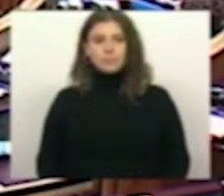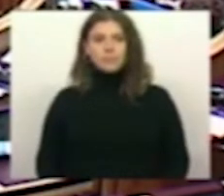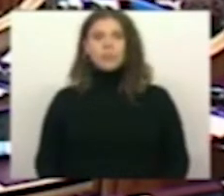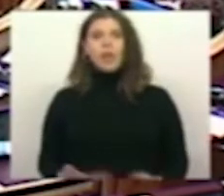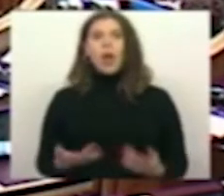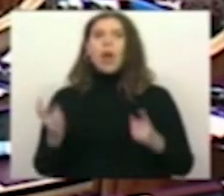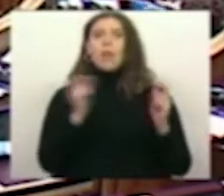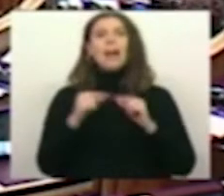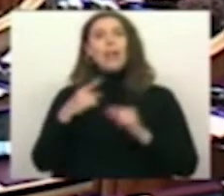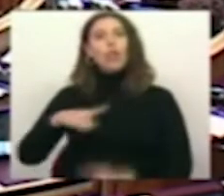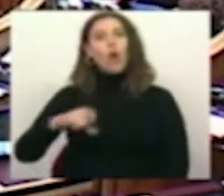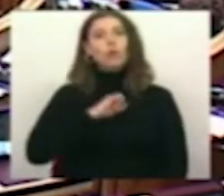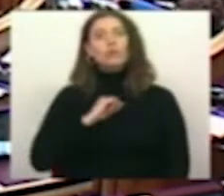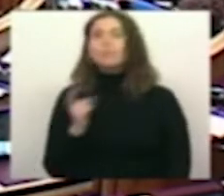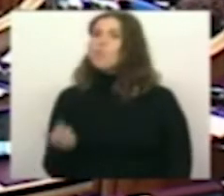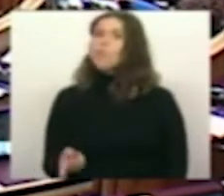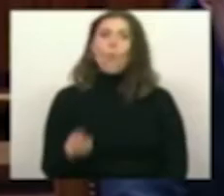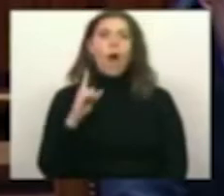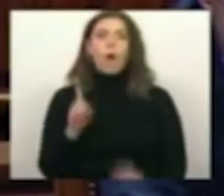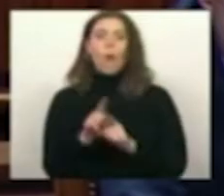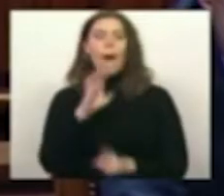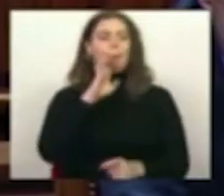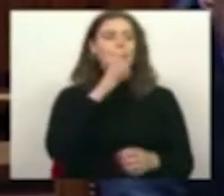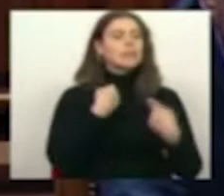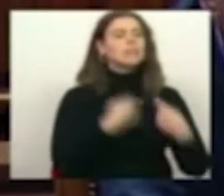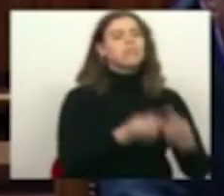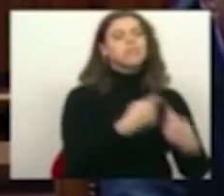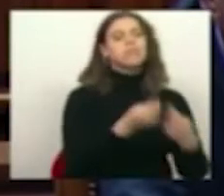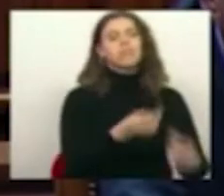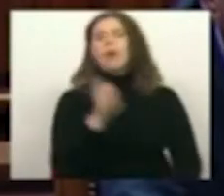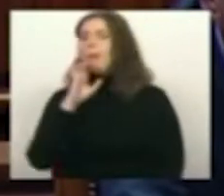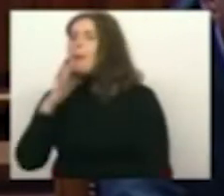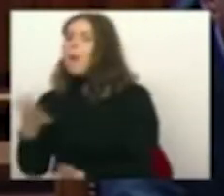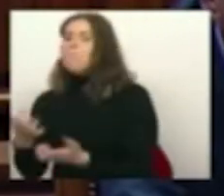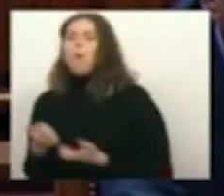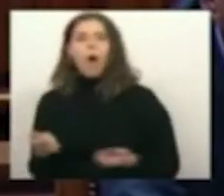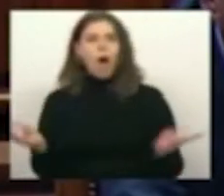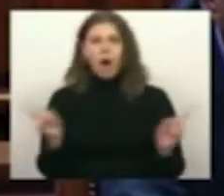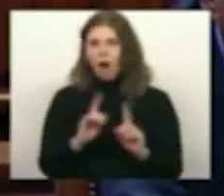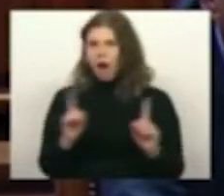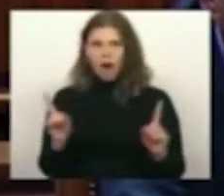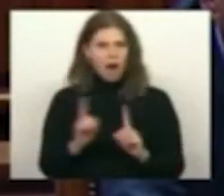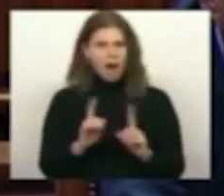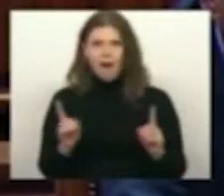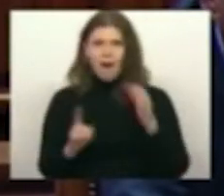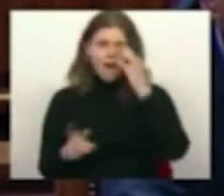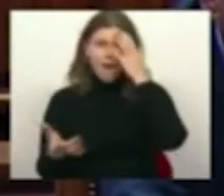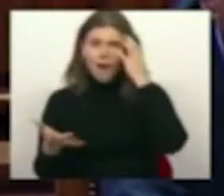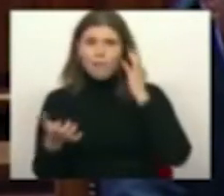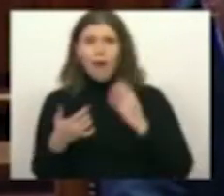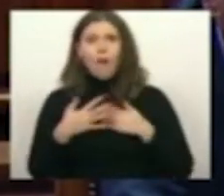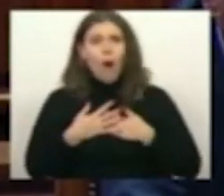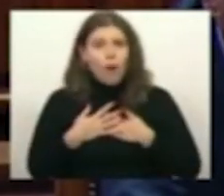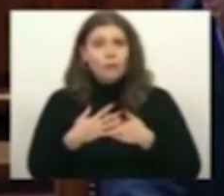O nosso debate não é entre países gastadores e países frugais. Frugais somos